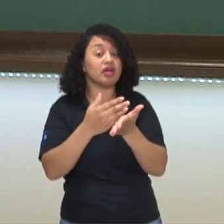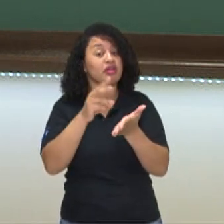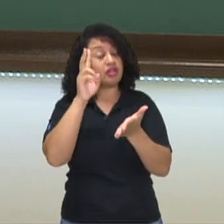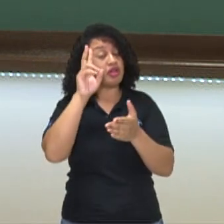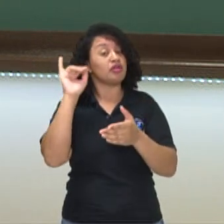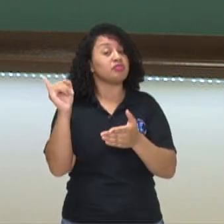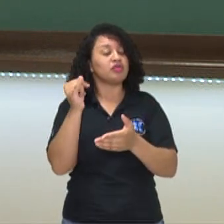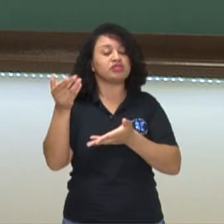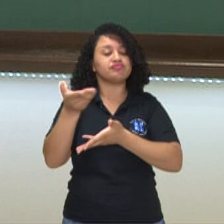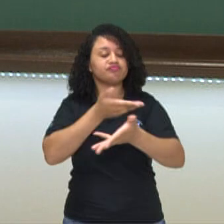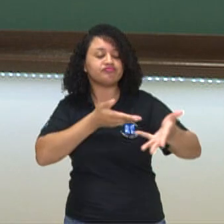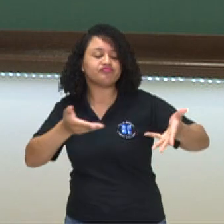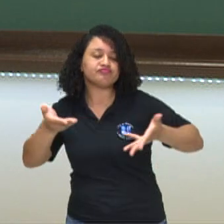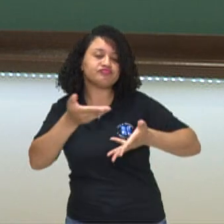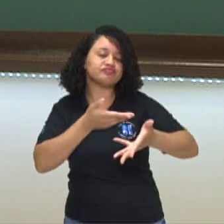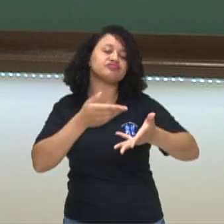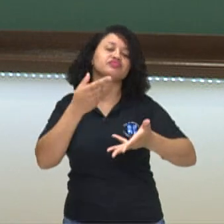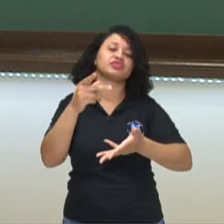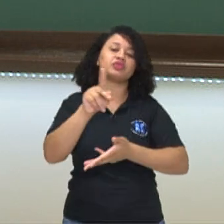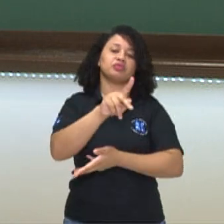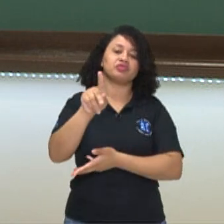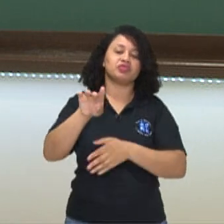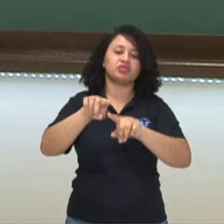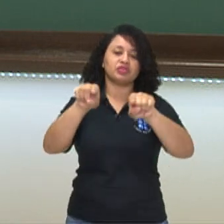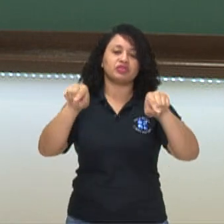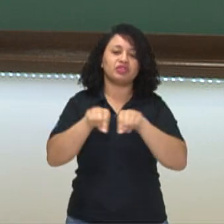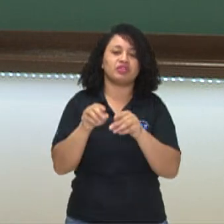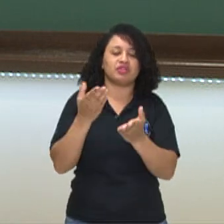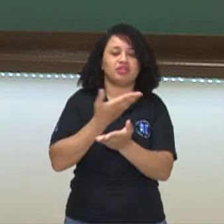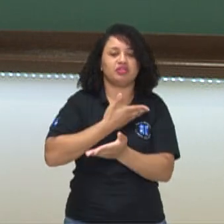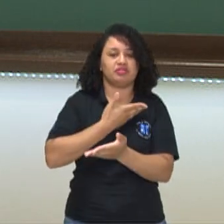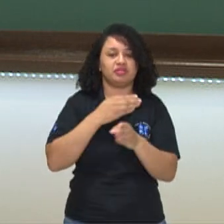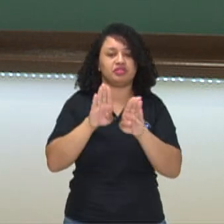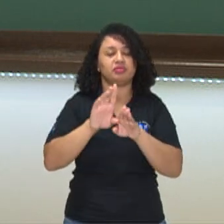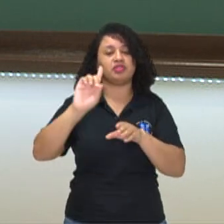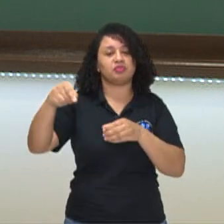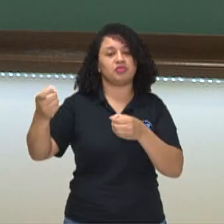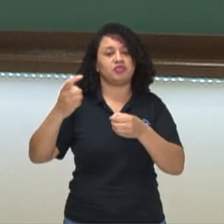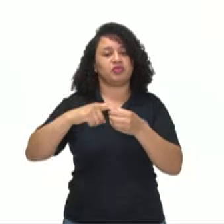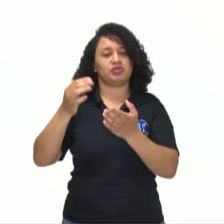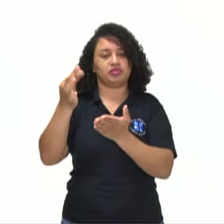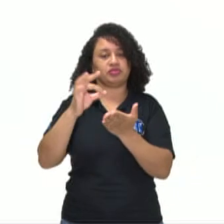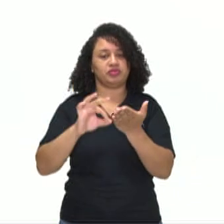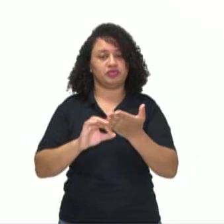de socializar com os seus colegas, beleza? A gente volta a fazer a correção.